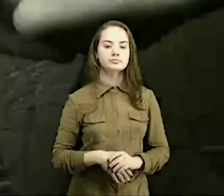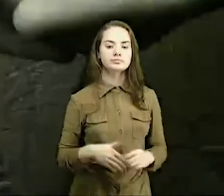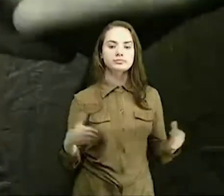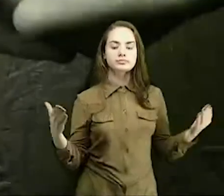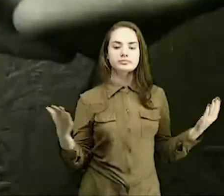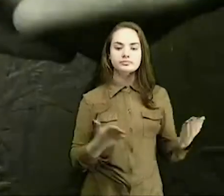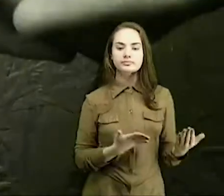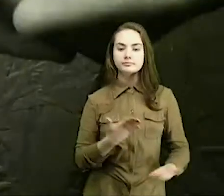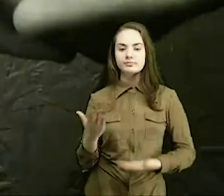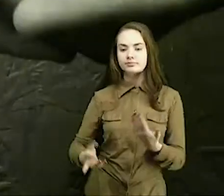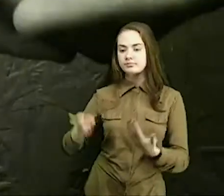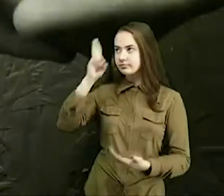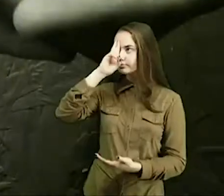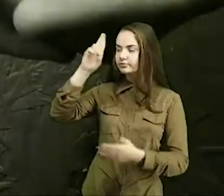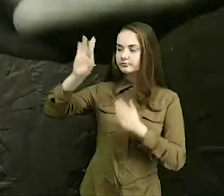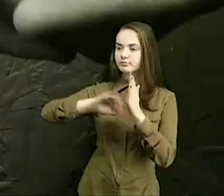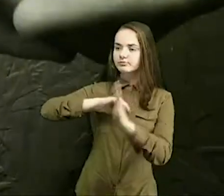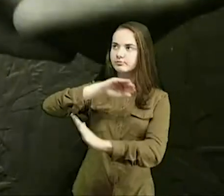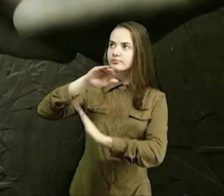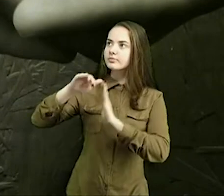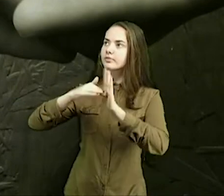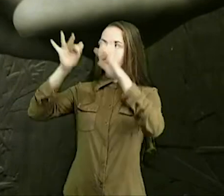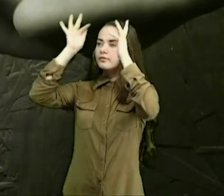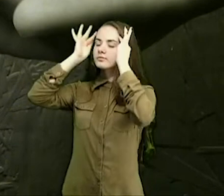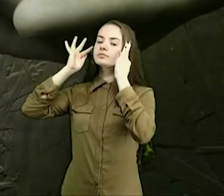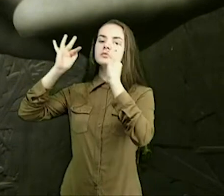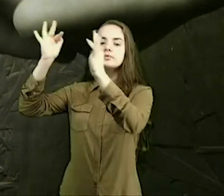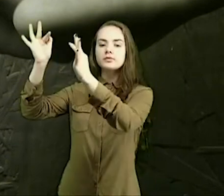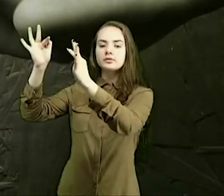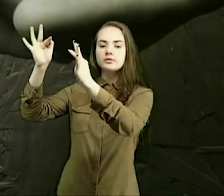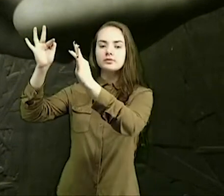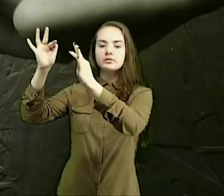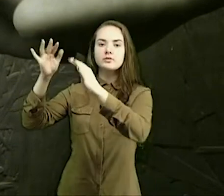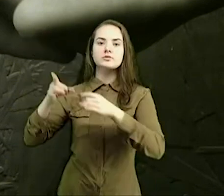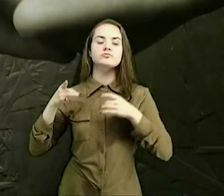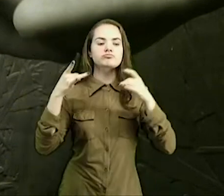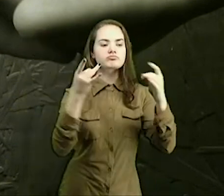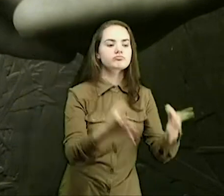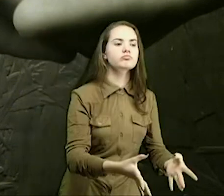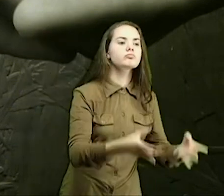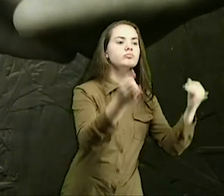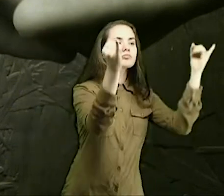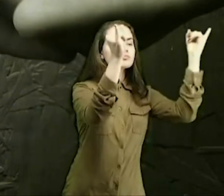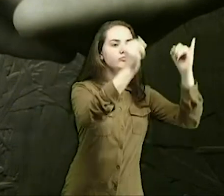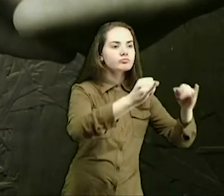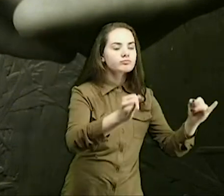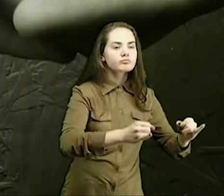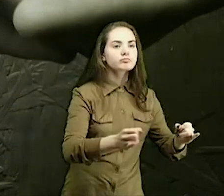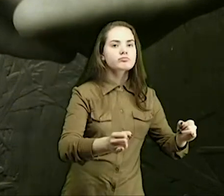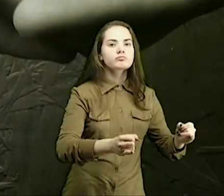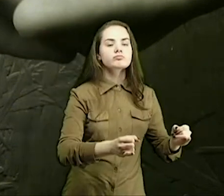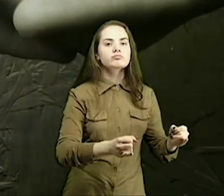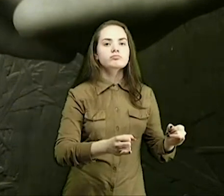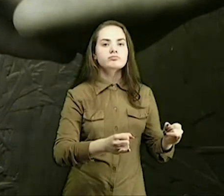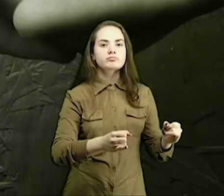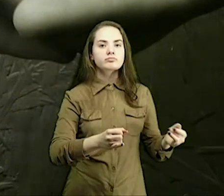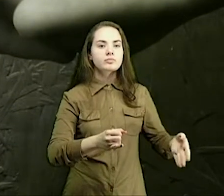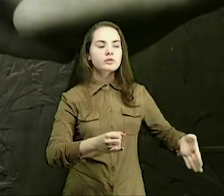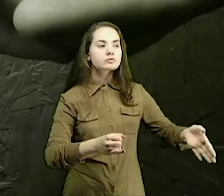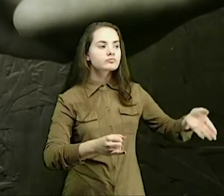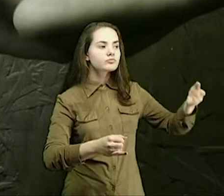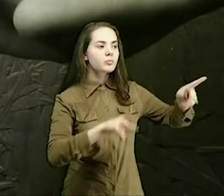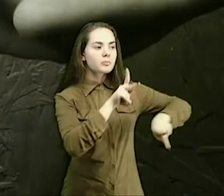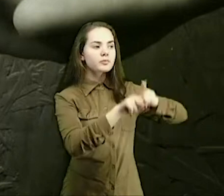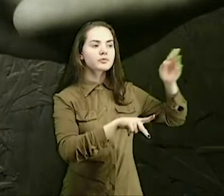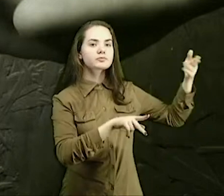e sirvam com integridade e fidelidade. Joguem fora os deuses, os ídolos que os seus